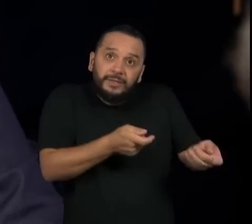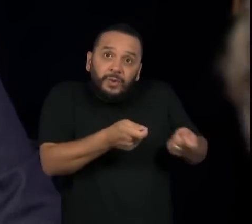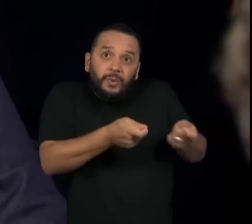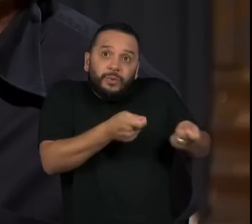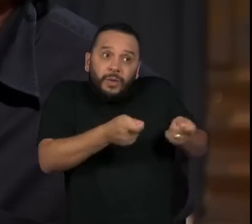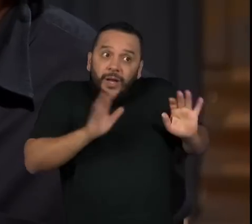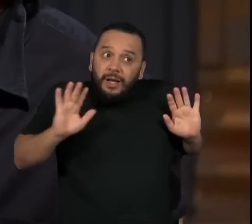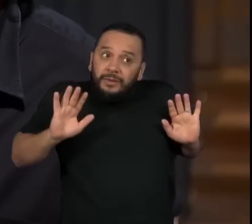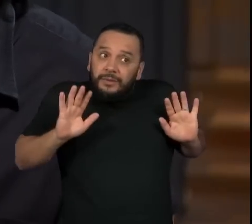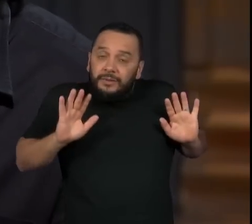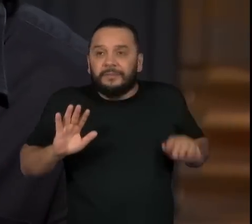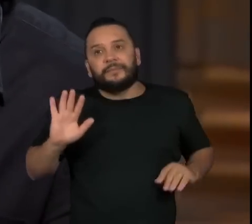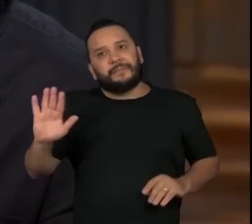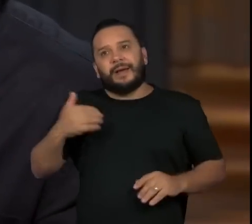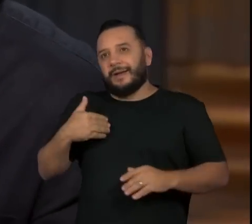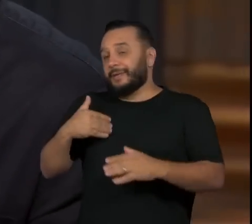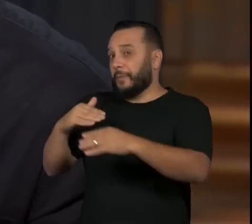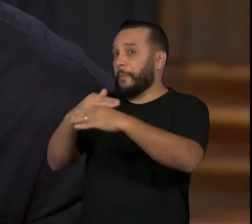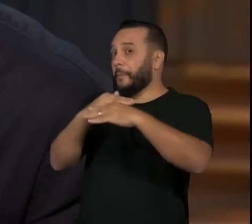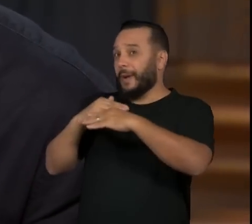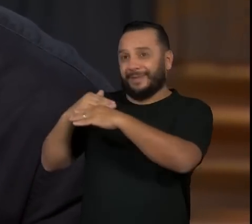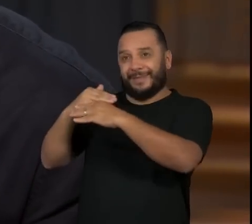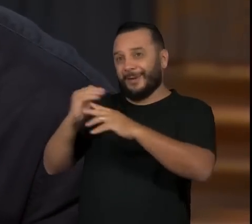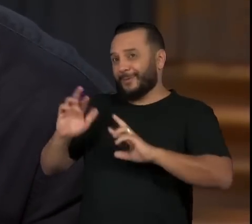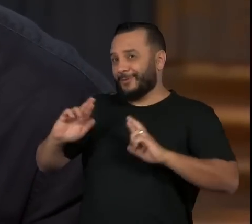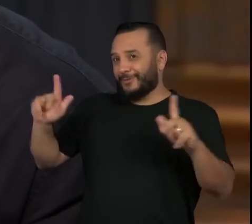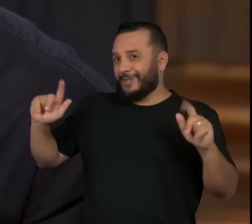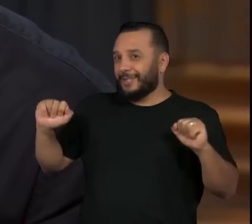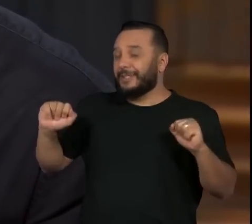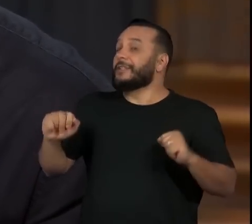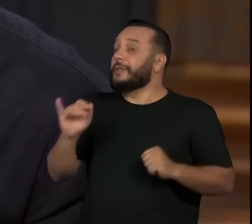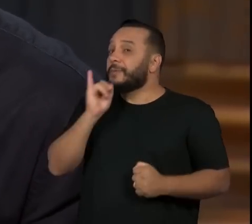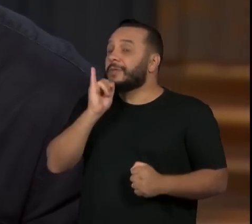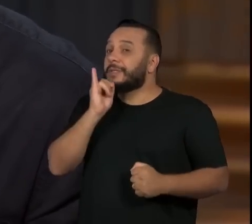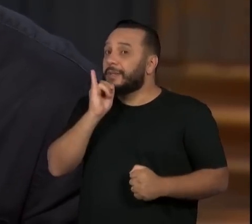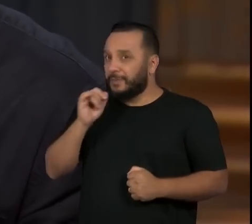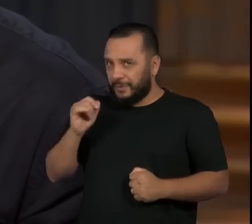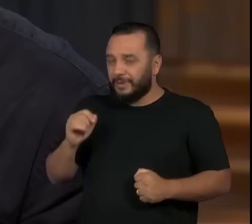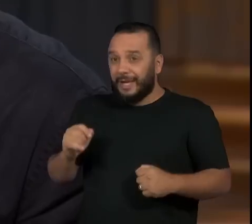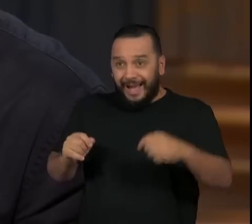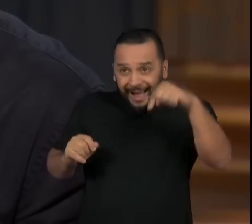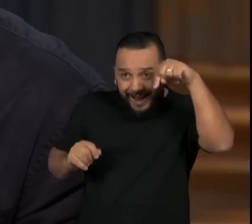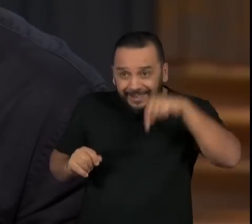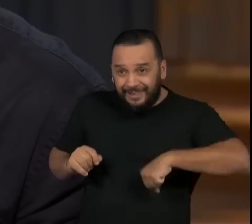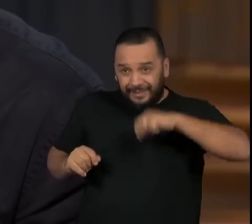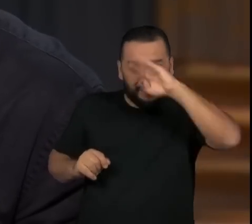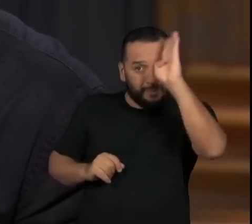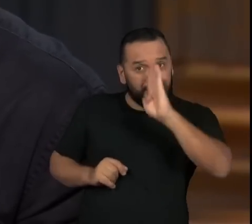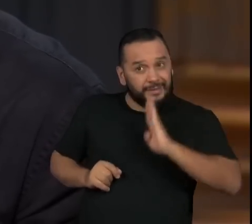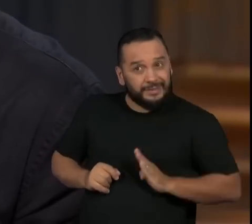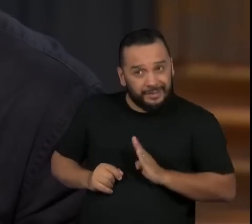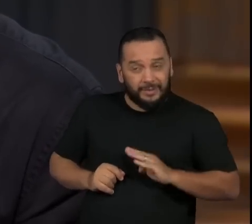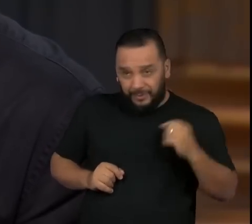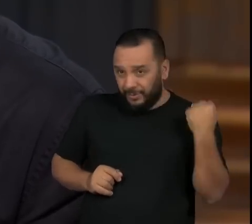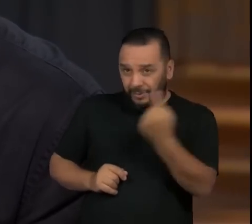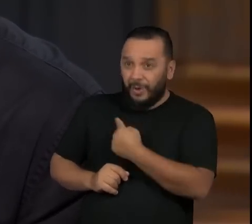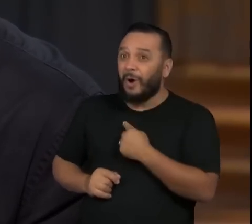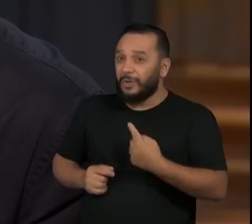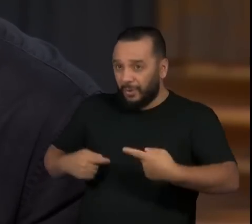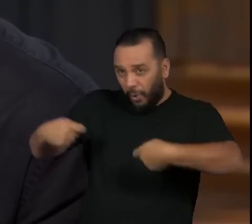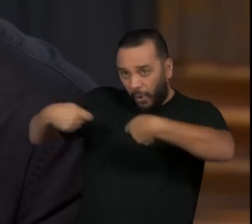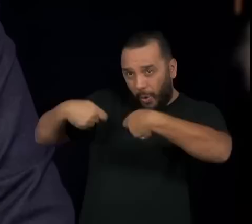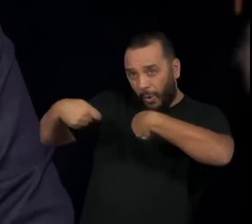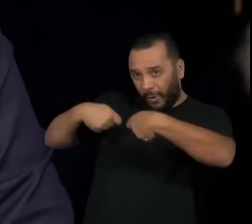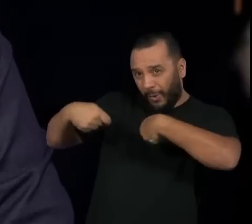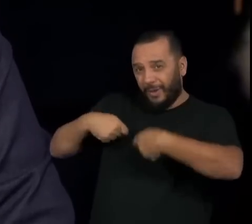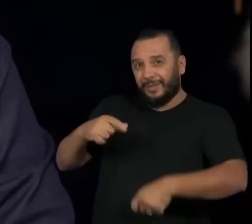ponto, né? Mas dentro de um padrão, e aí eu te pergunto, será que a gente aqui também não nasce controlado,